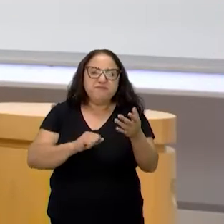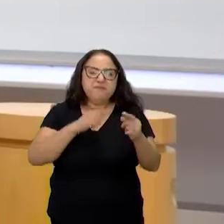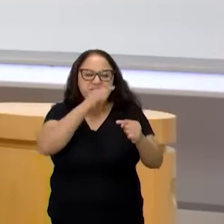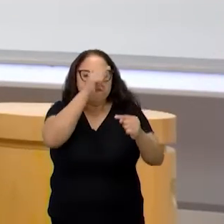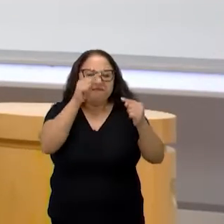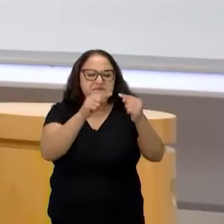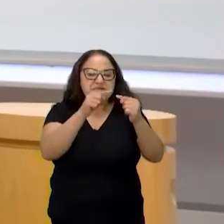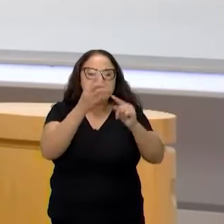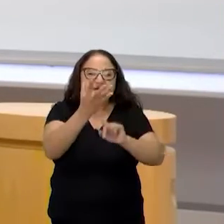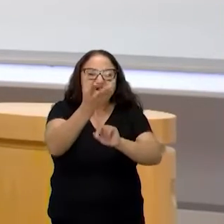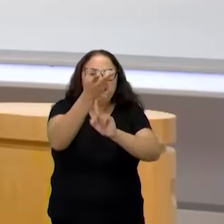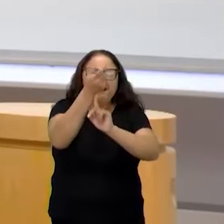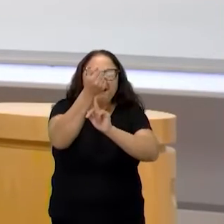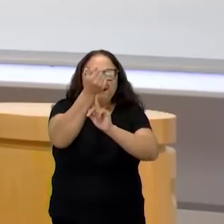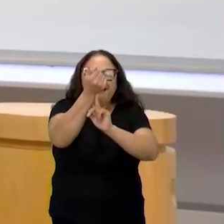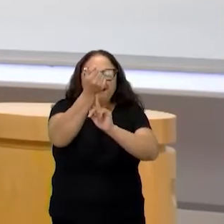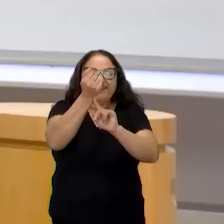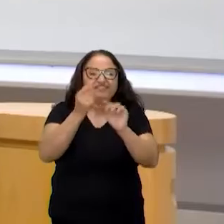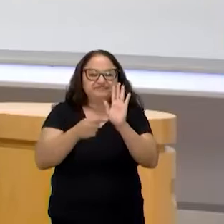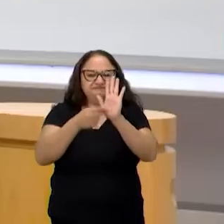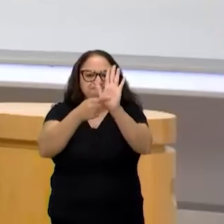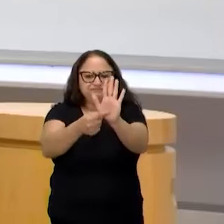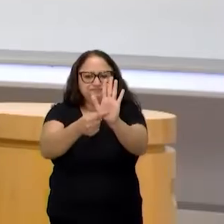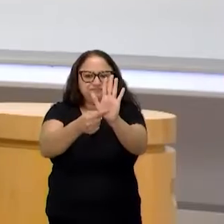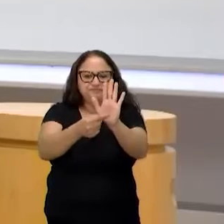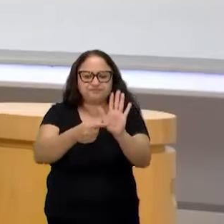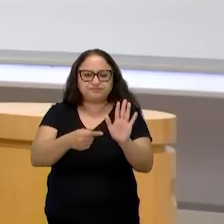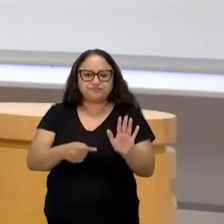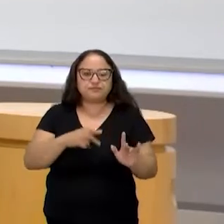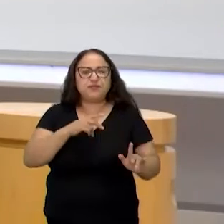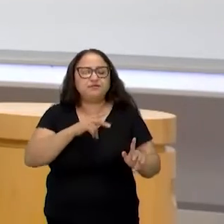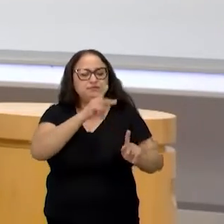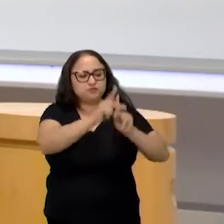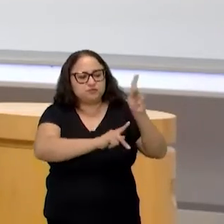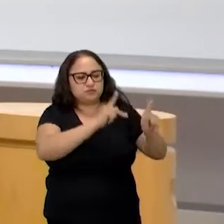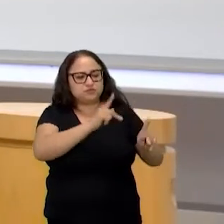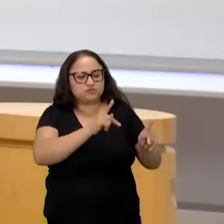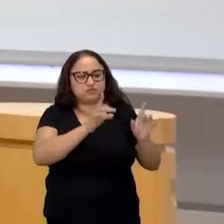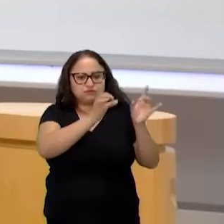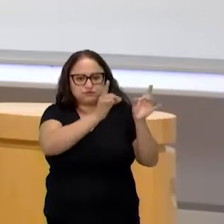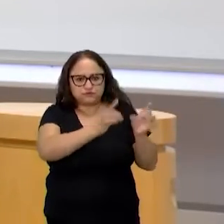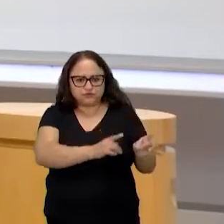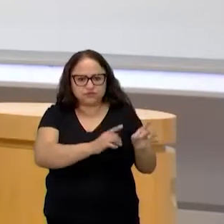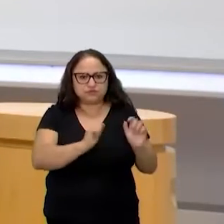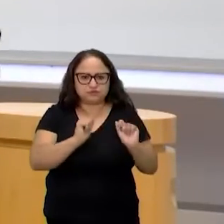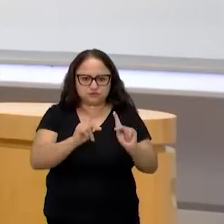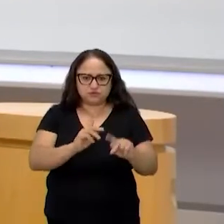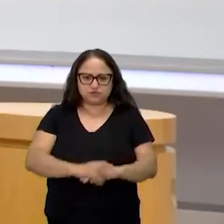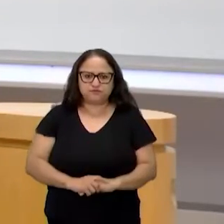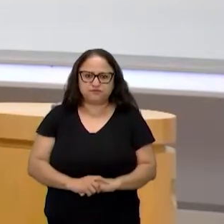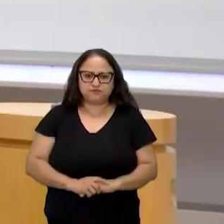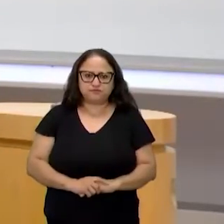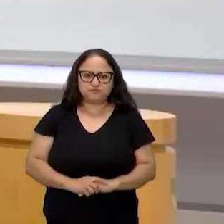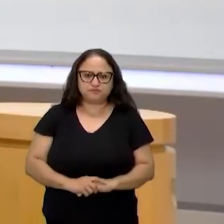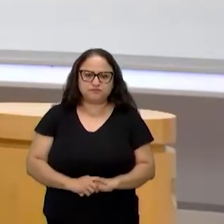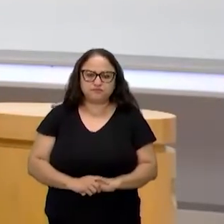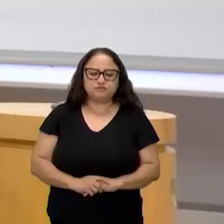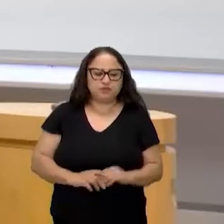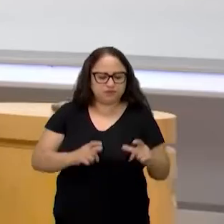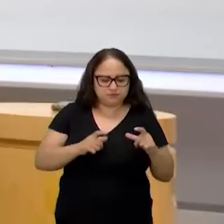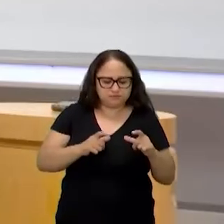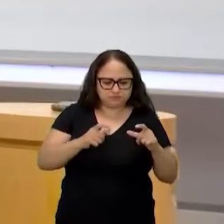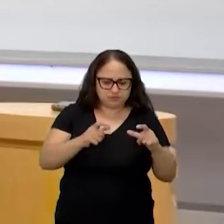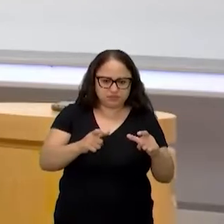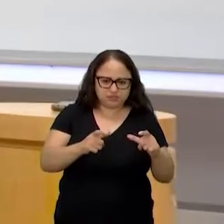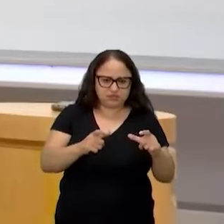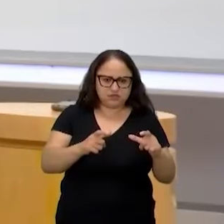objeto artístico, ou seja, o objeto que eu vou apresentar para o público e que eu vou vender para esse público, né? Nesse caso, do CD musical,